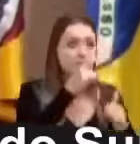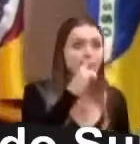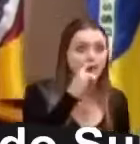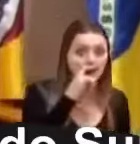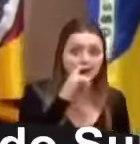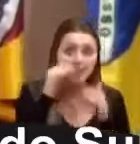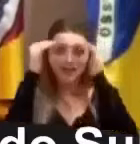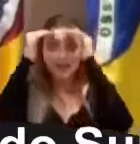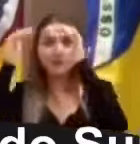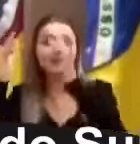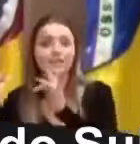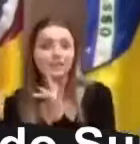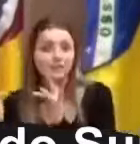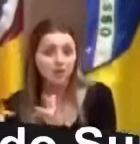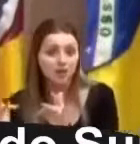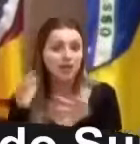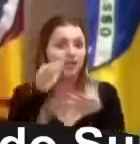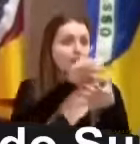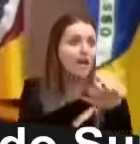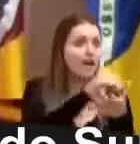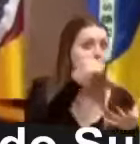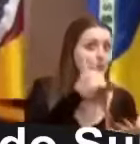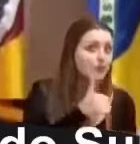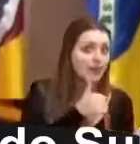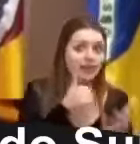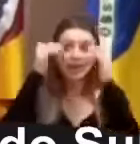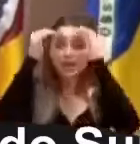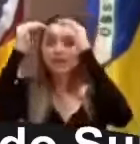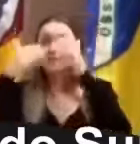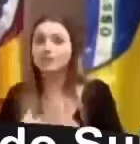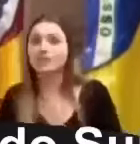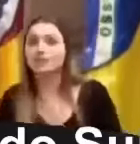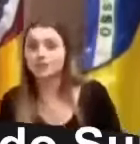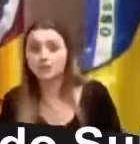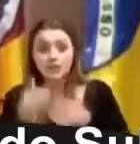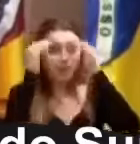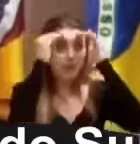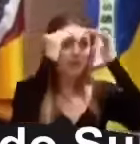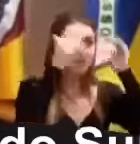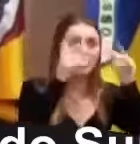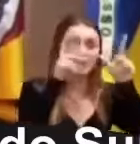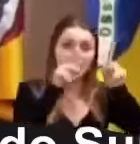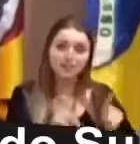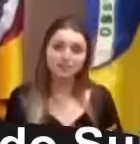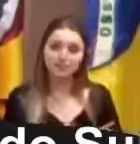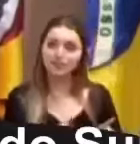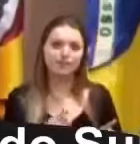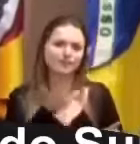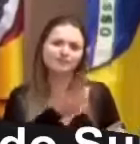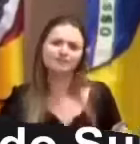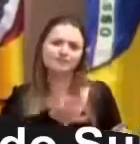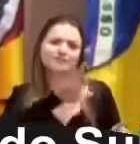pai, respeitar a namorada, a esposa, respeitar os filhos, respeitar o